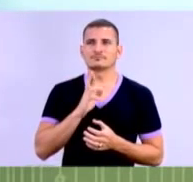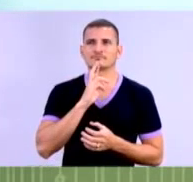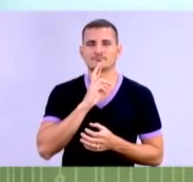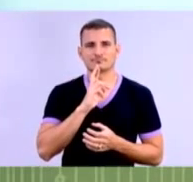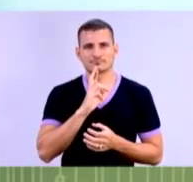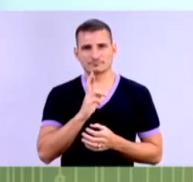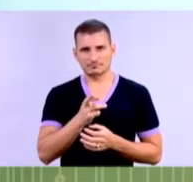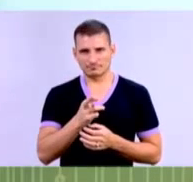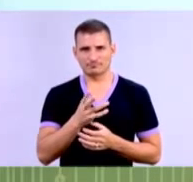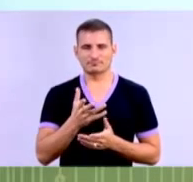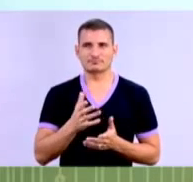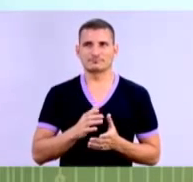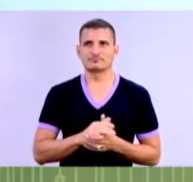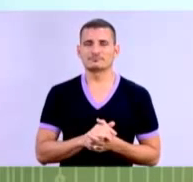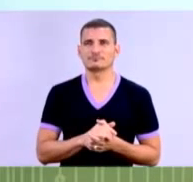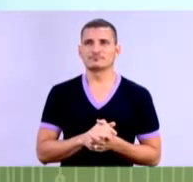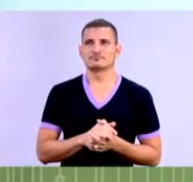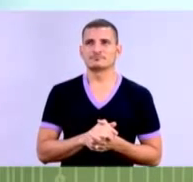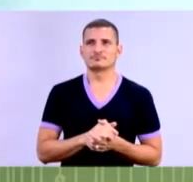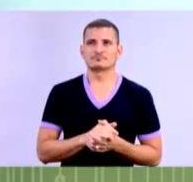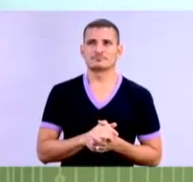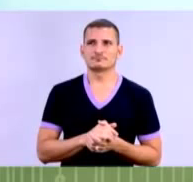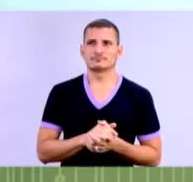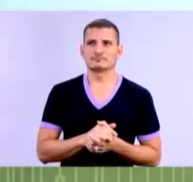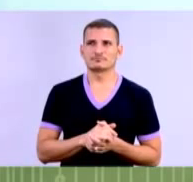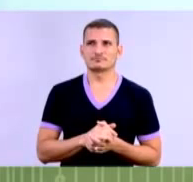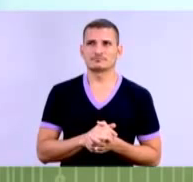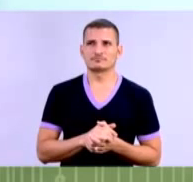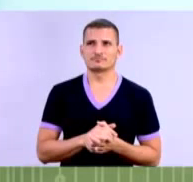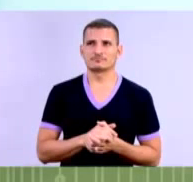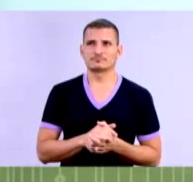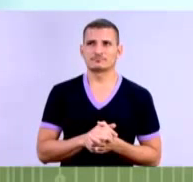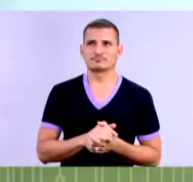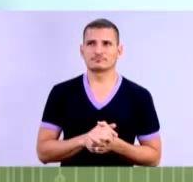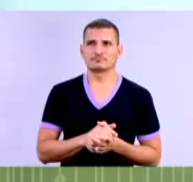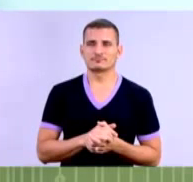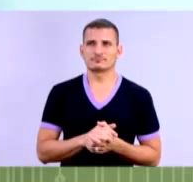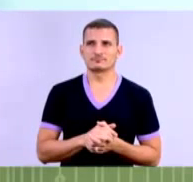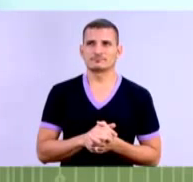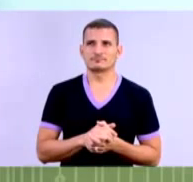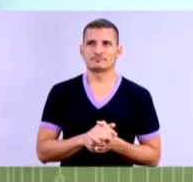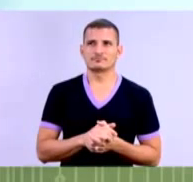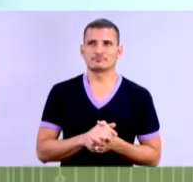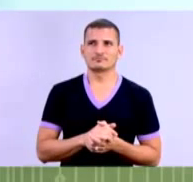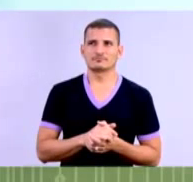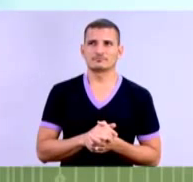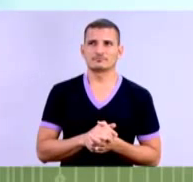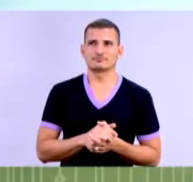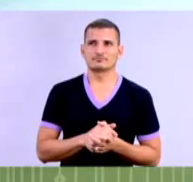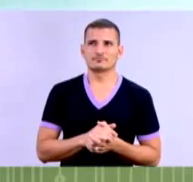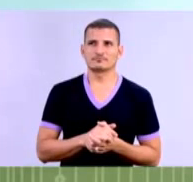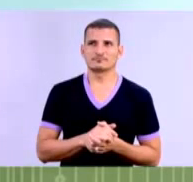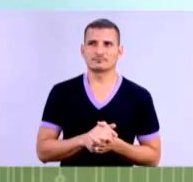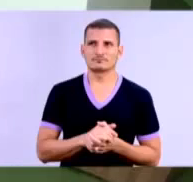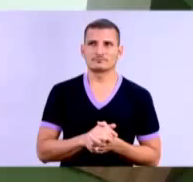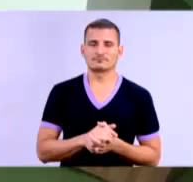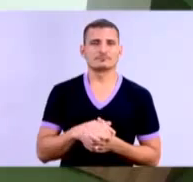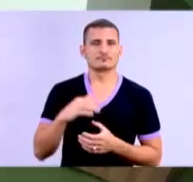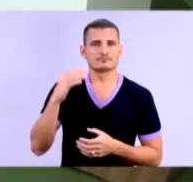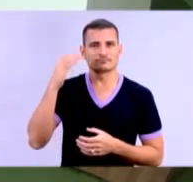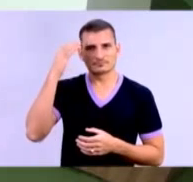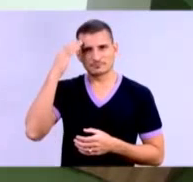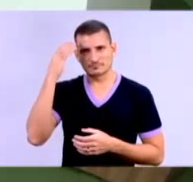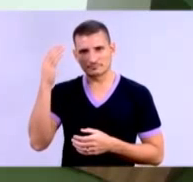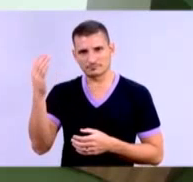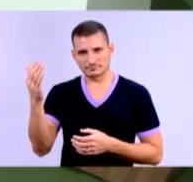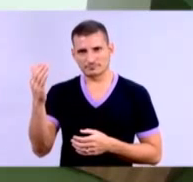respostas aí que a gente trabalhou, correto? Então nós podemos ir continuando trabalhando. Obrigado, professor,